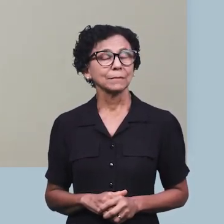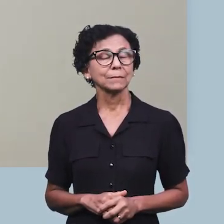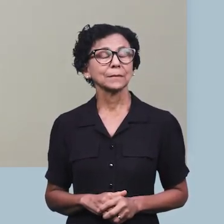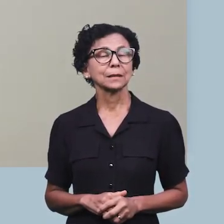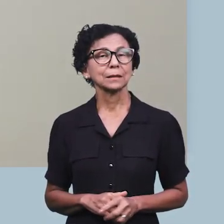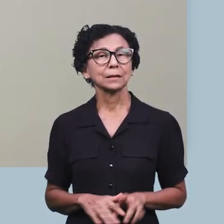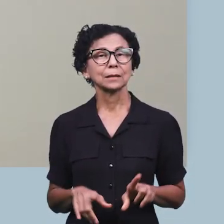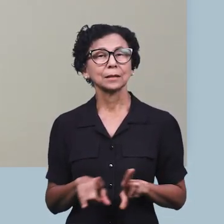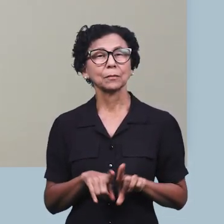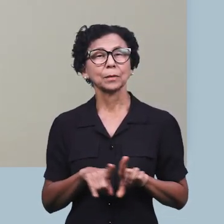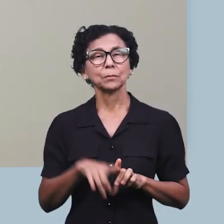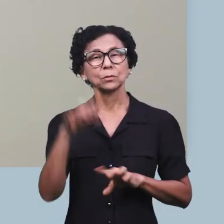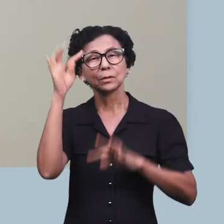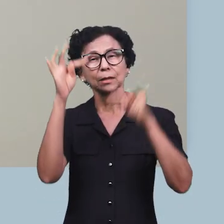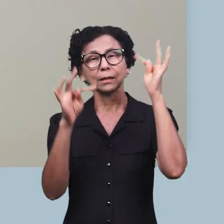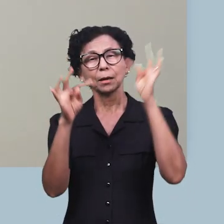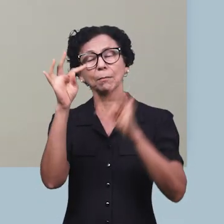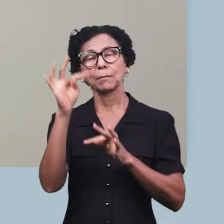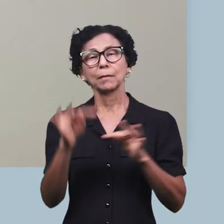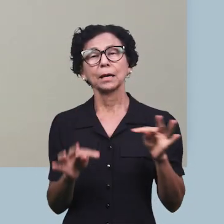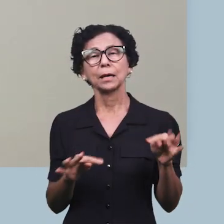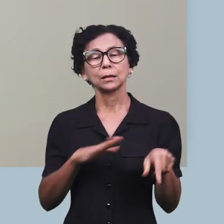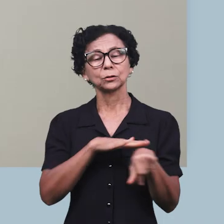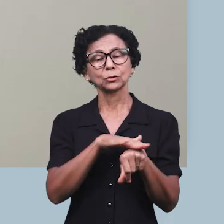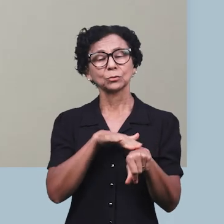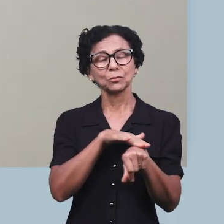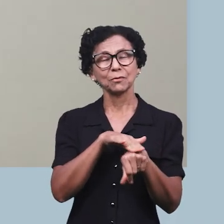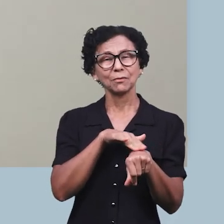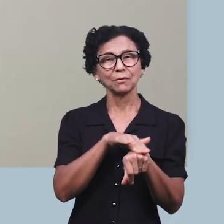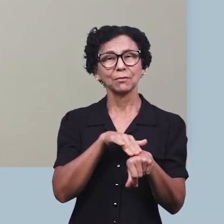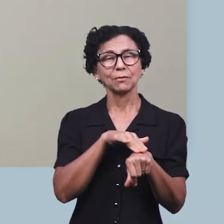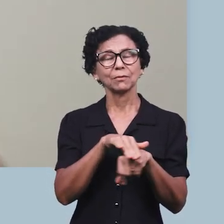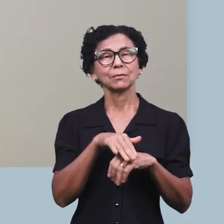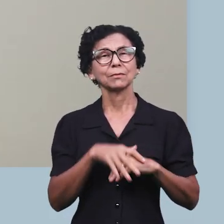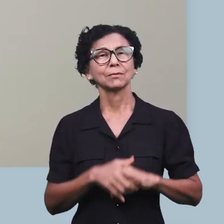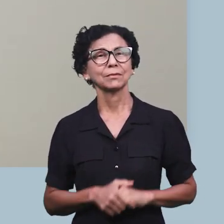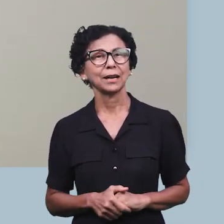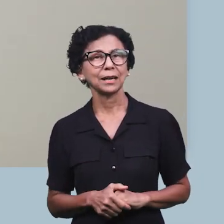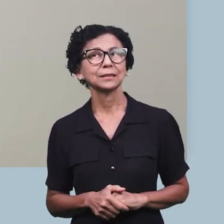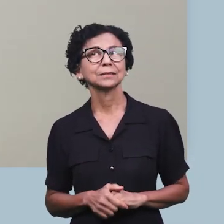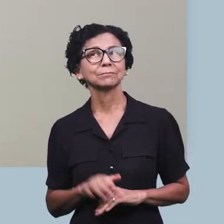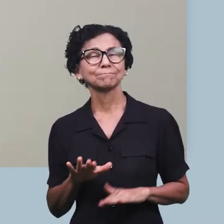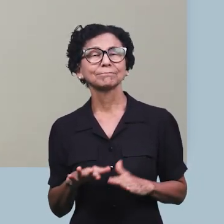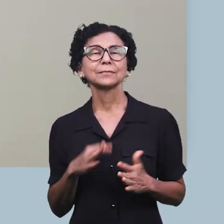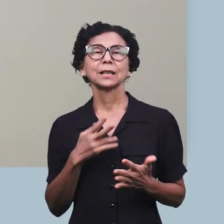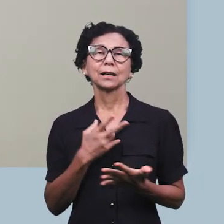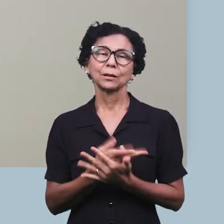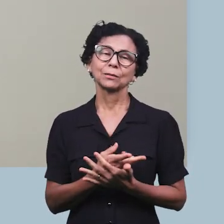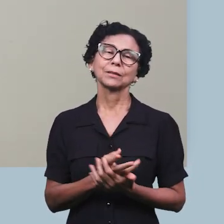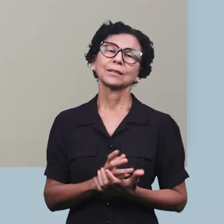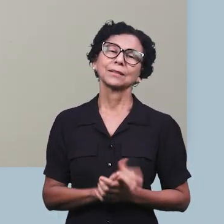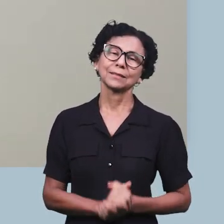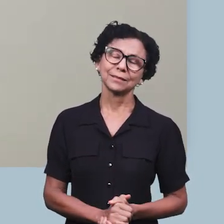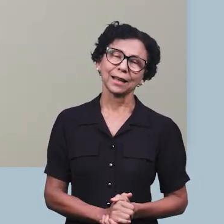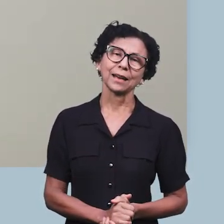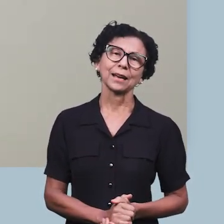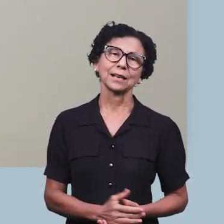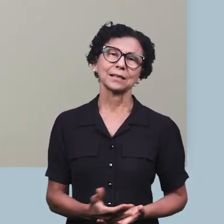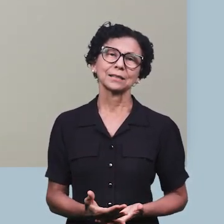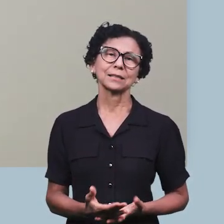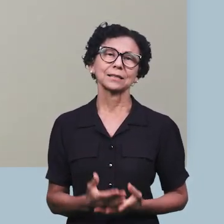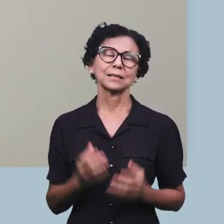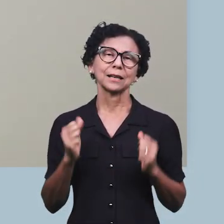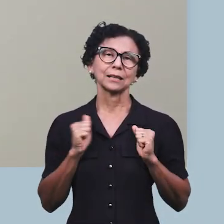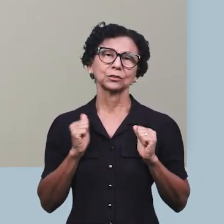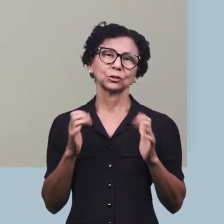muitas terapias, com muitas conversas, mesmo com previsibilidade, às vezes acontece ainda da